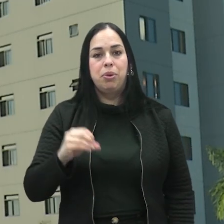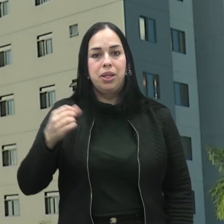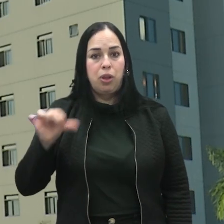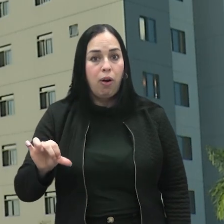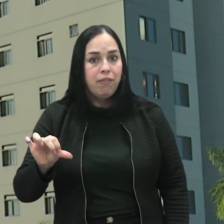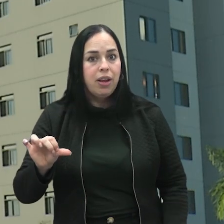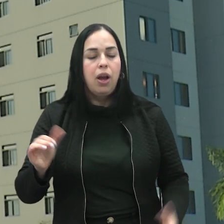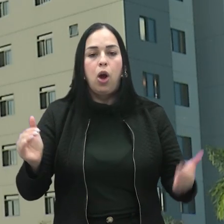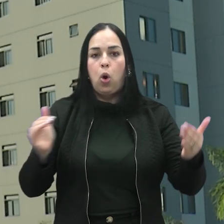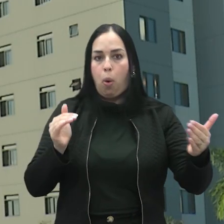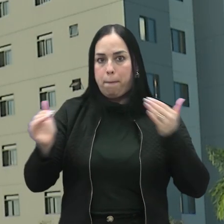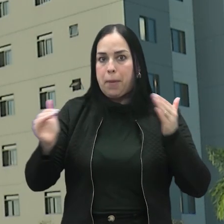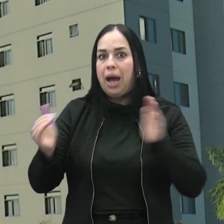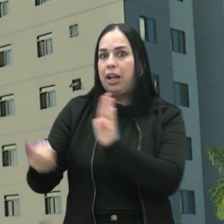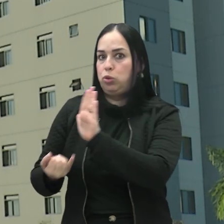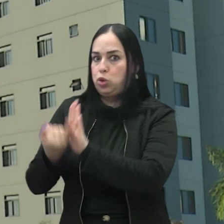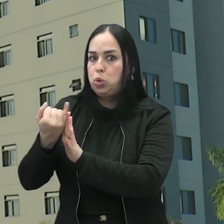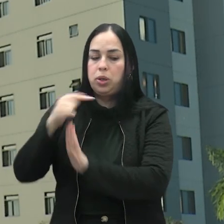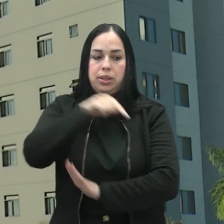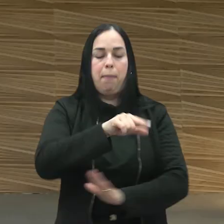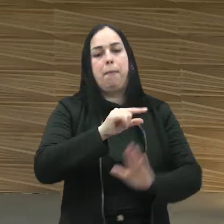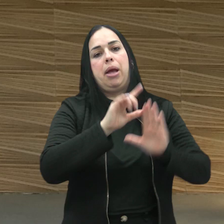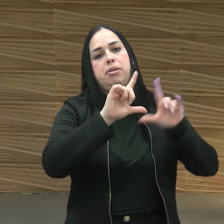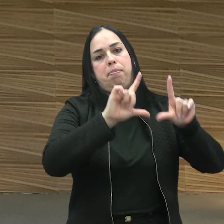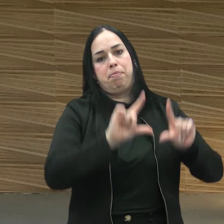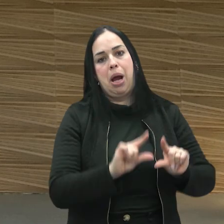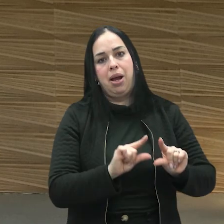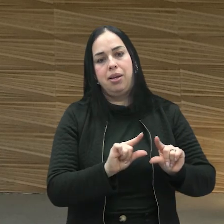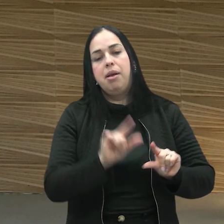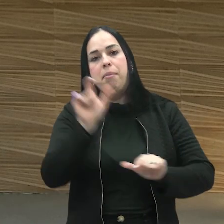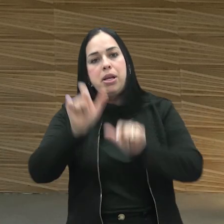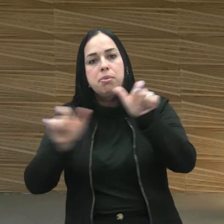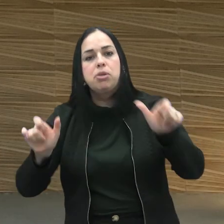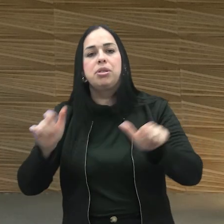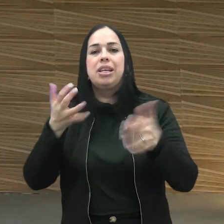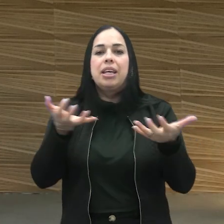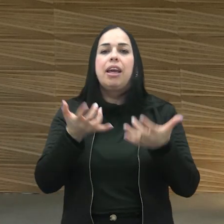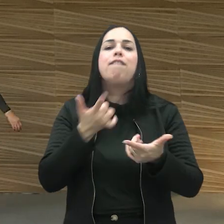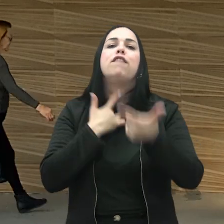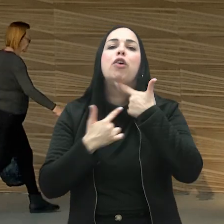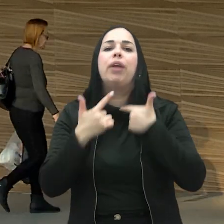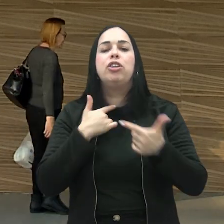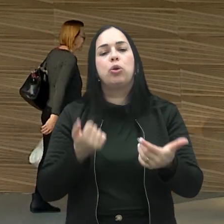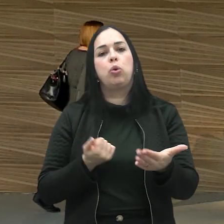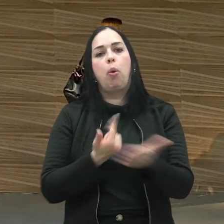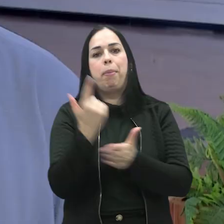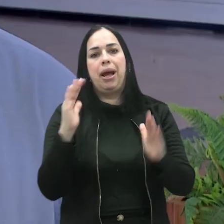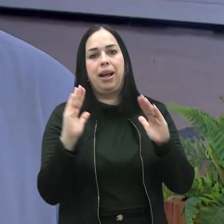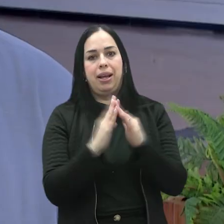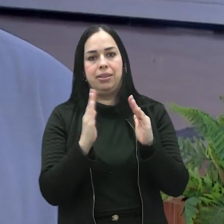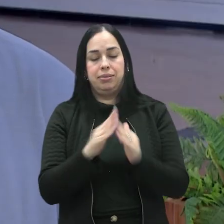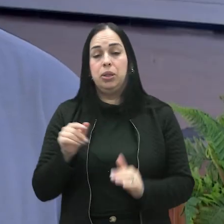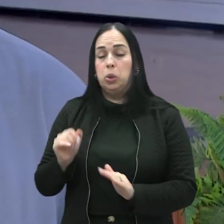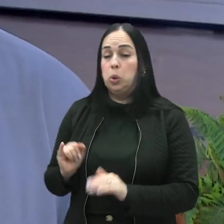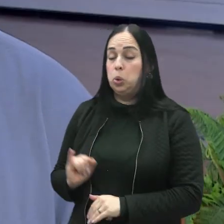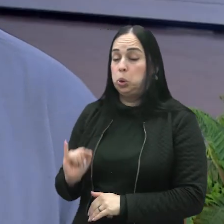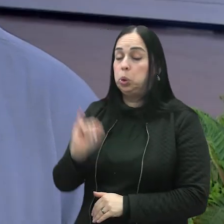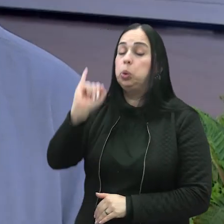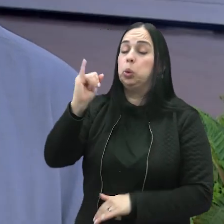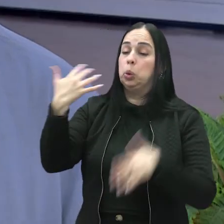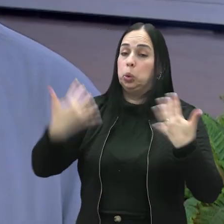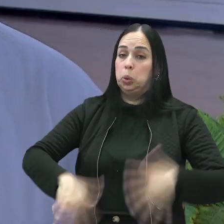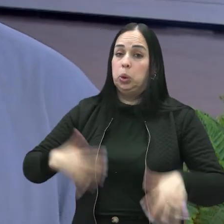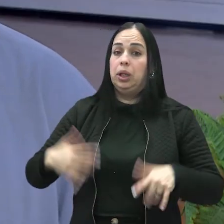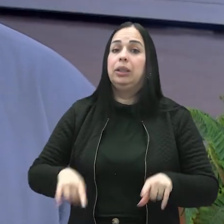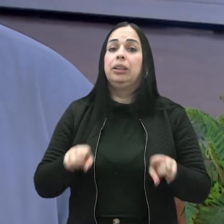juros mais baixos do que o mercado em geral para as pessoas que buscam comprar o primeiro imóvel. A taxa de juros está muito